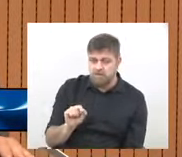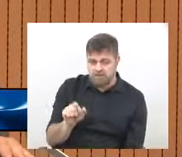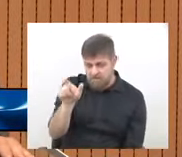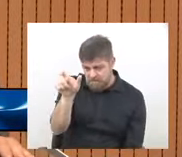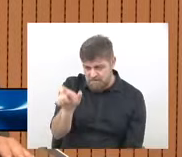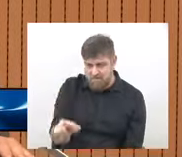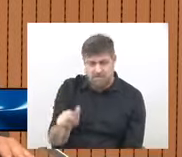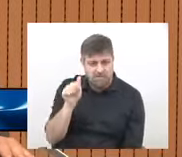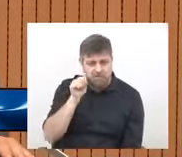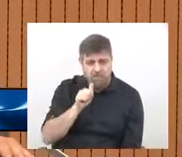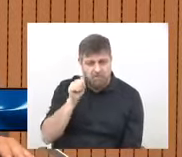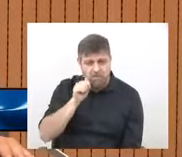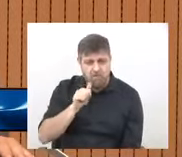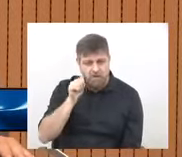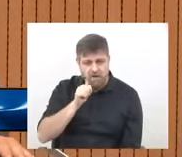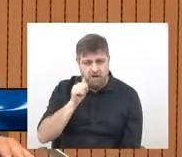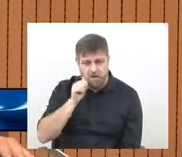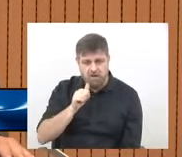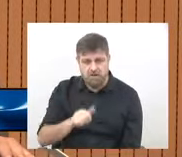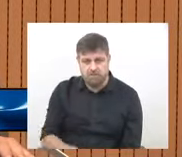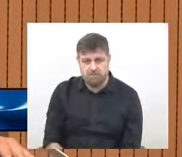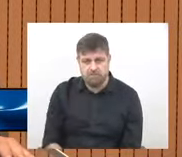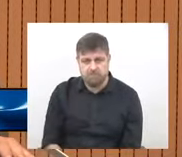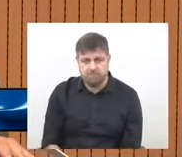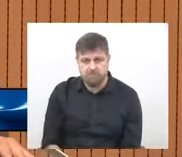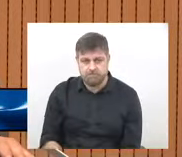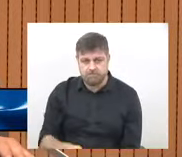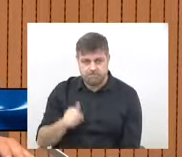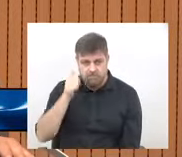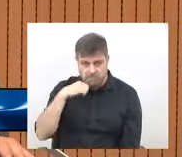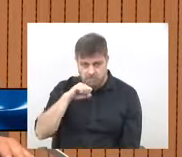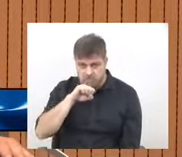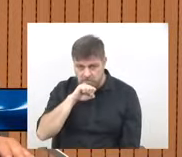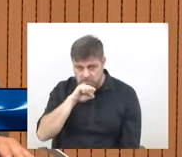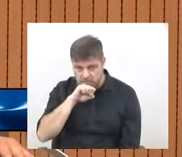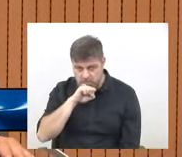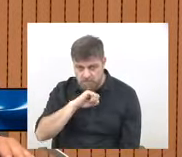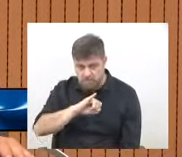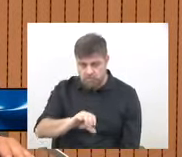que não foi somente a mãe do José Carlos Bonfá,